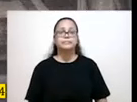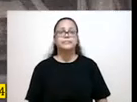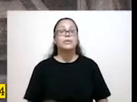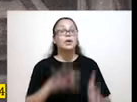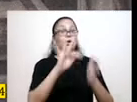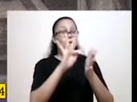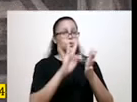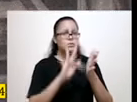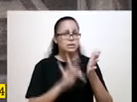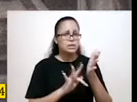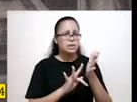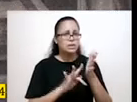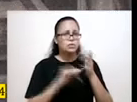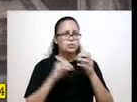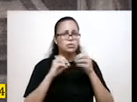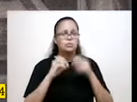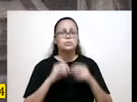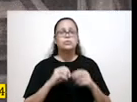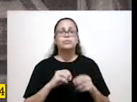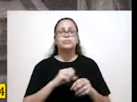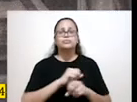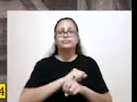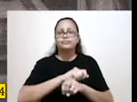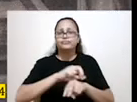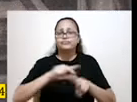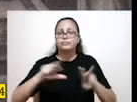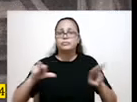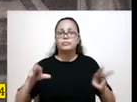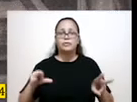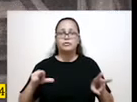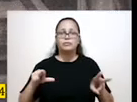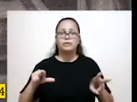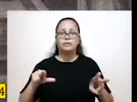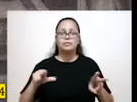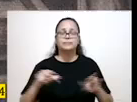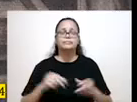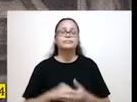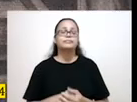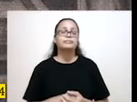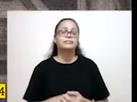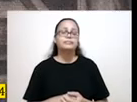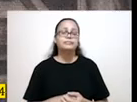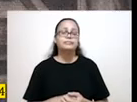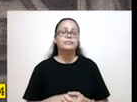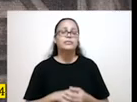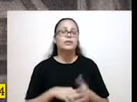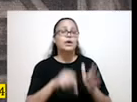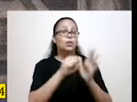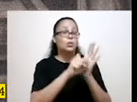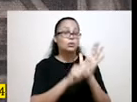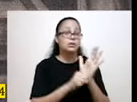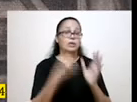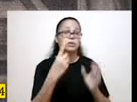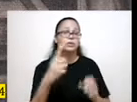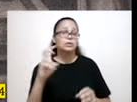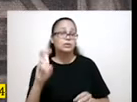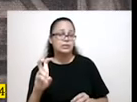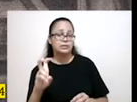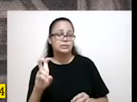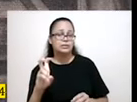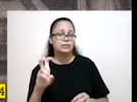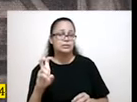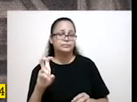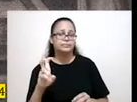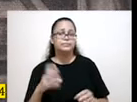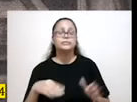Os textos se multiplicam, o surgimento da imprensa. Bom, por volta do século XV, uma invenção